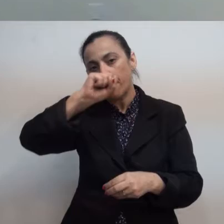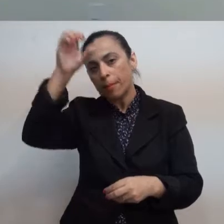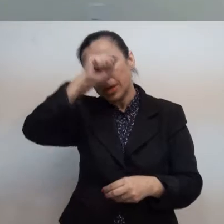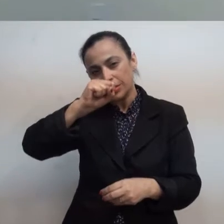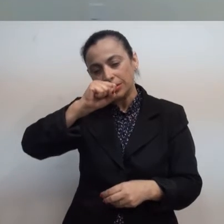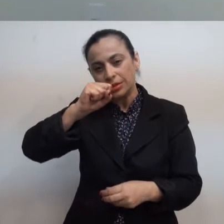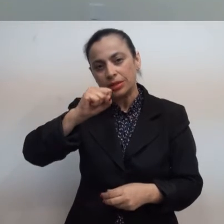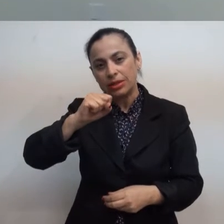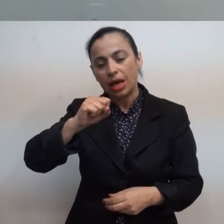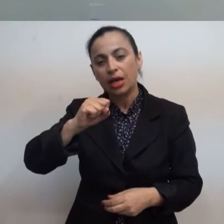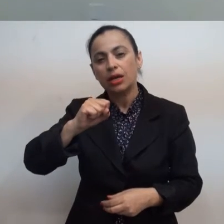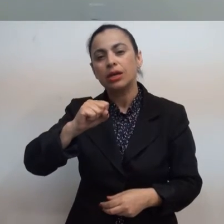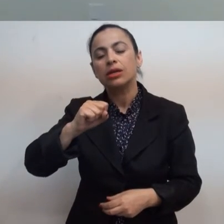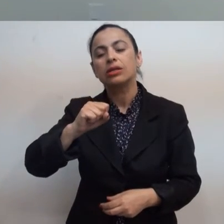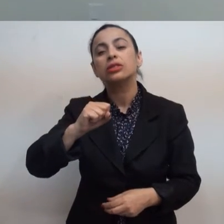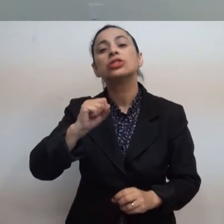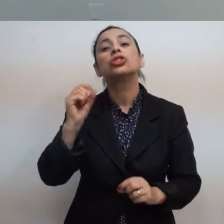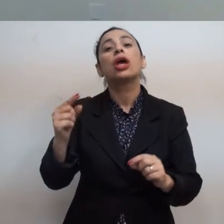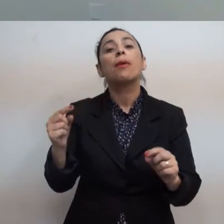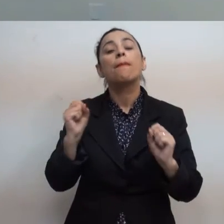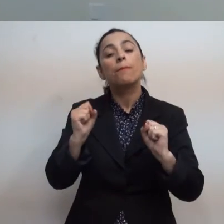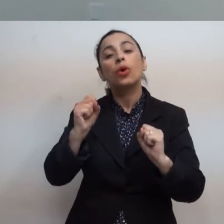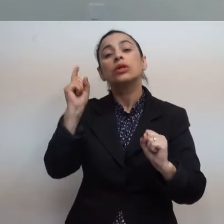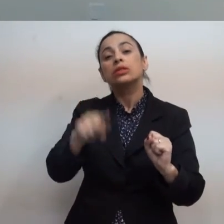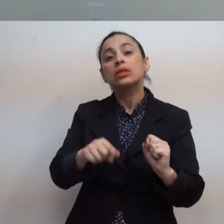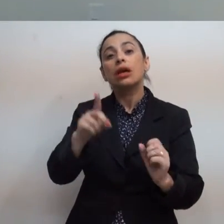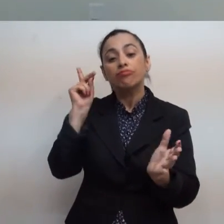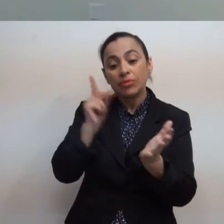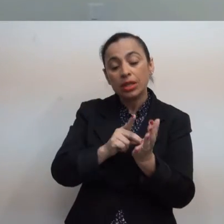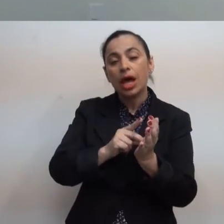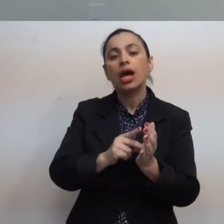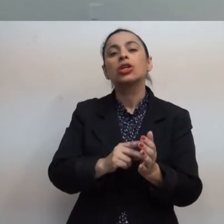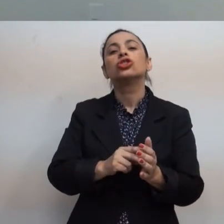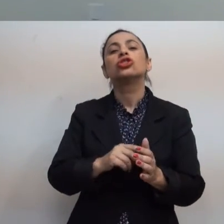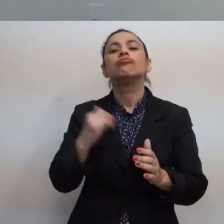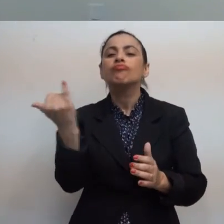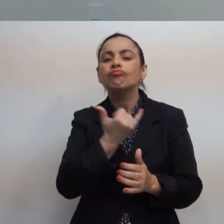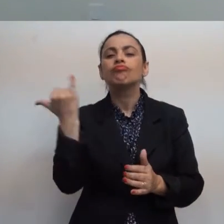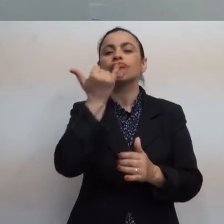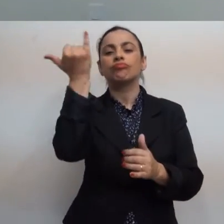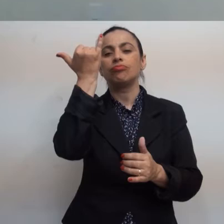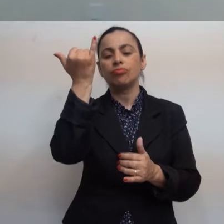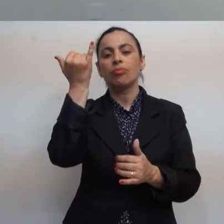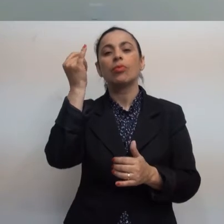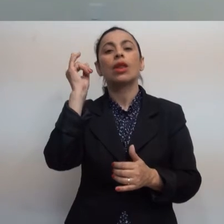e de como que a aprendizagem, nesse sentido, pode ser realmente